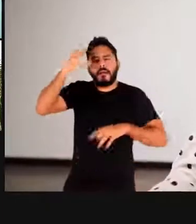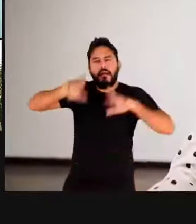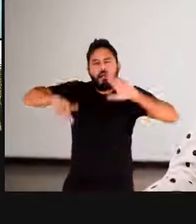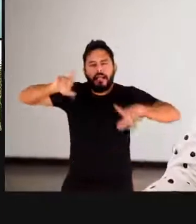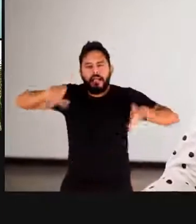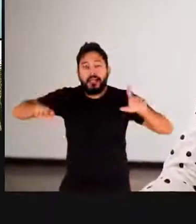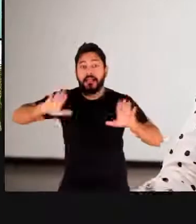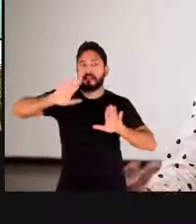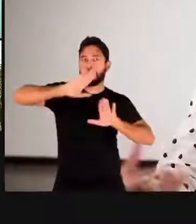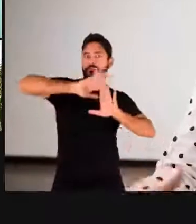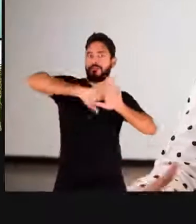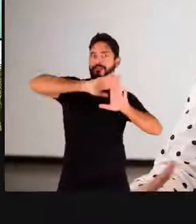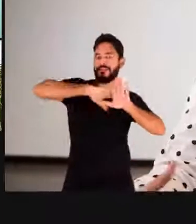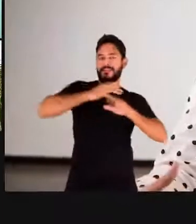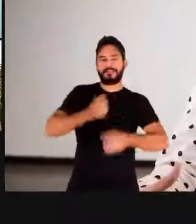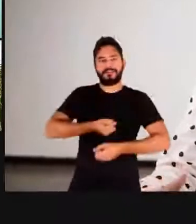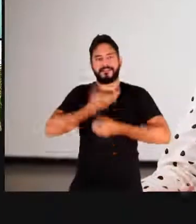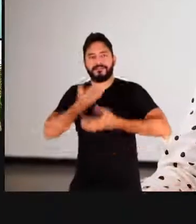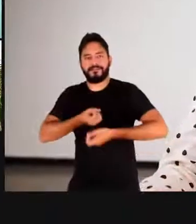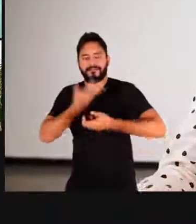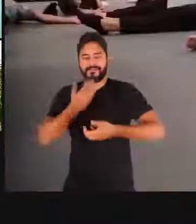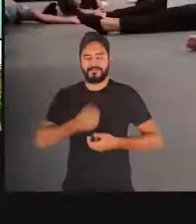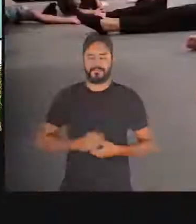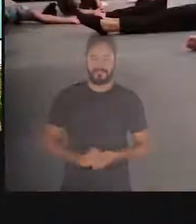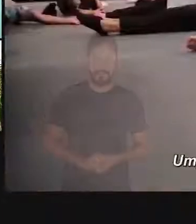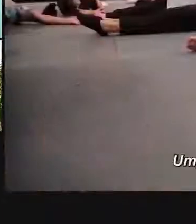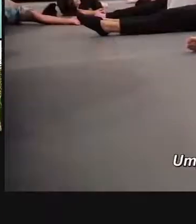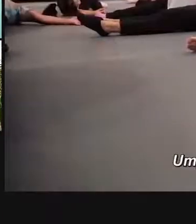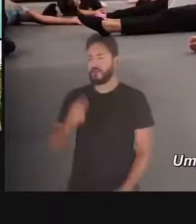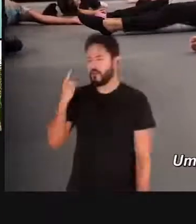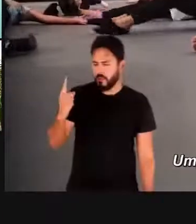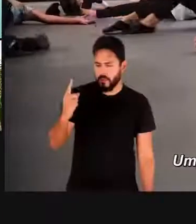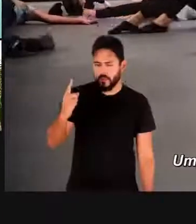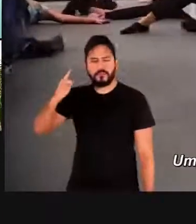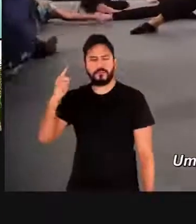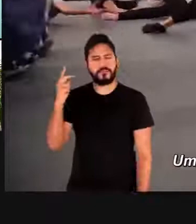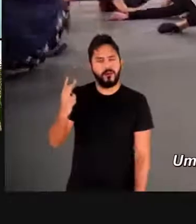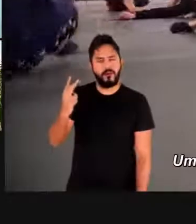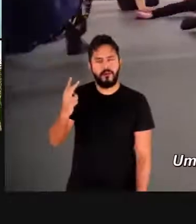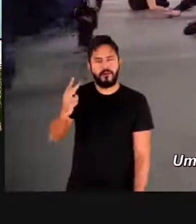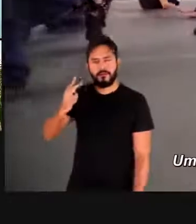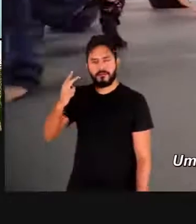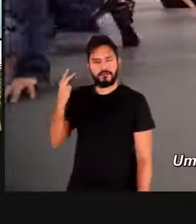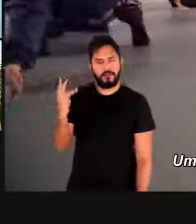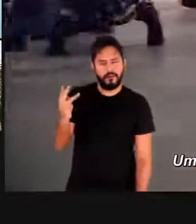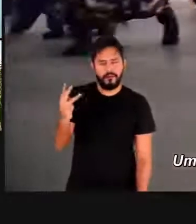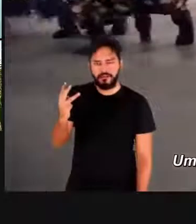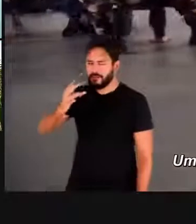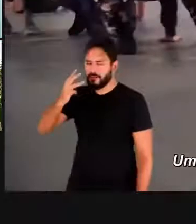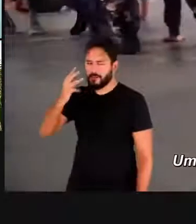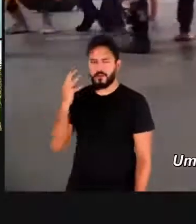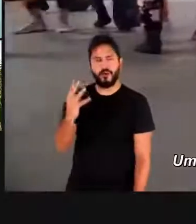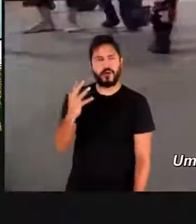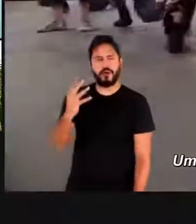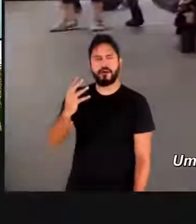na heterogeneidade por trás da criação. Um, dois, três.